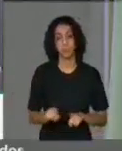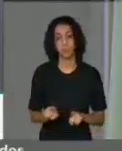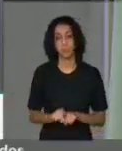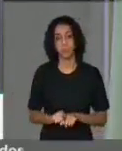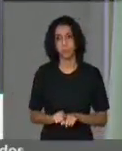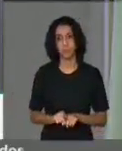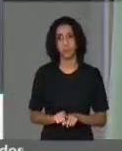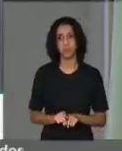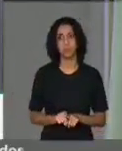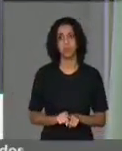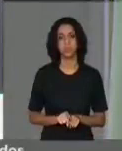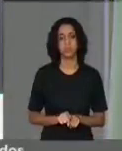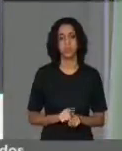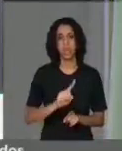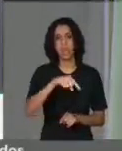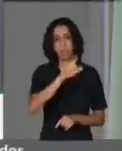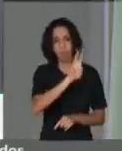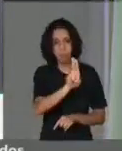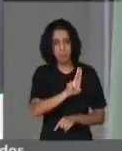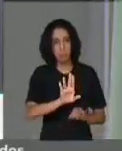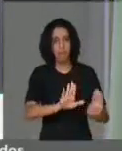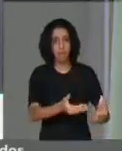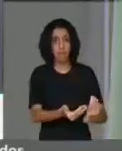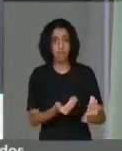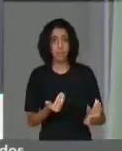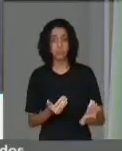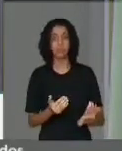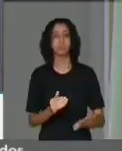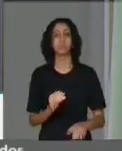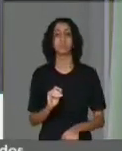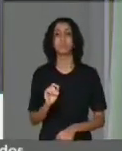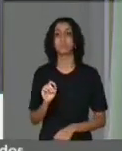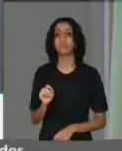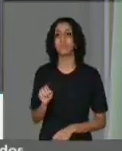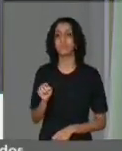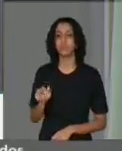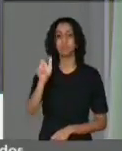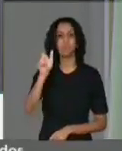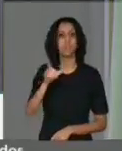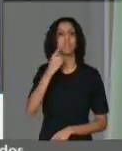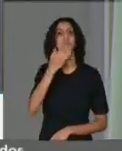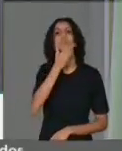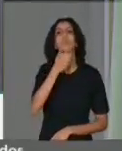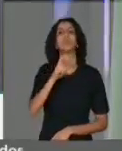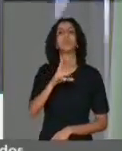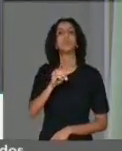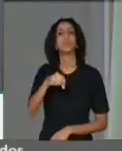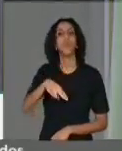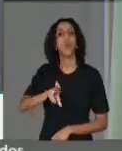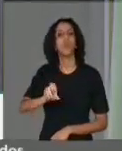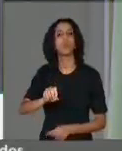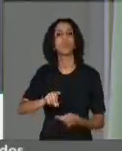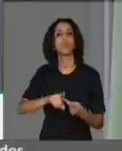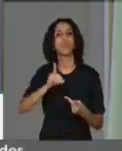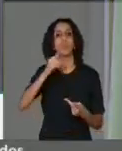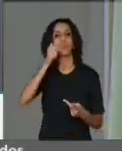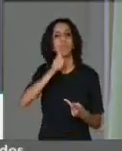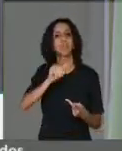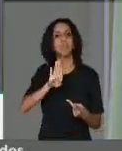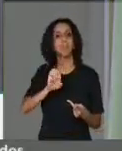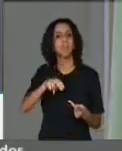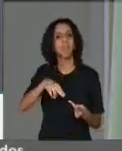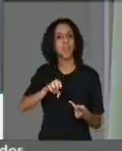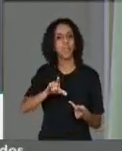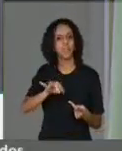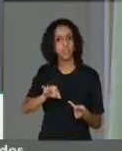de nominar as demais autoridades que compõem a mesa, da presença do deputado Rômulo Gouveia, deputada Benedita da Silva, que